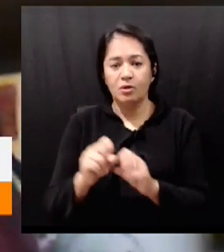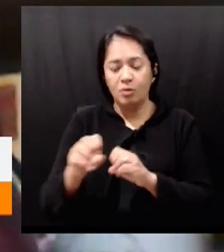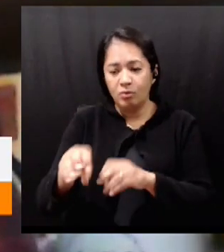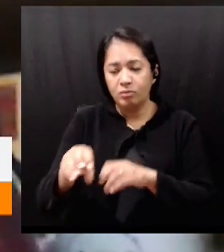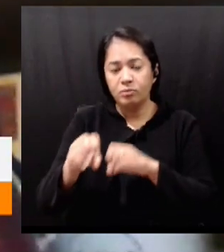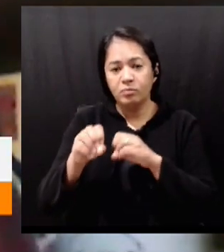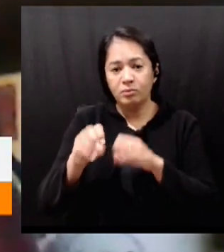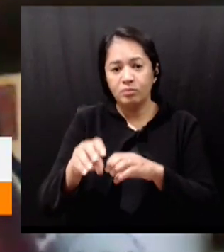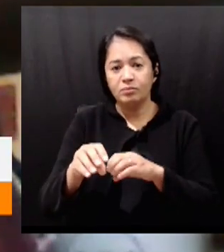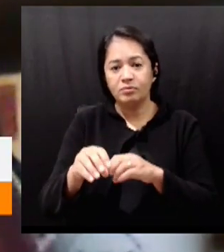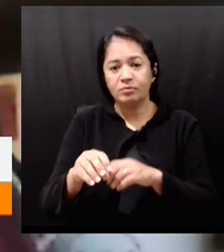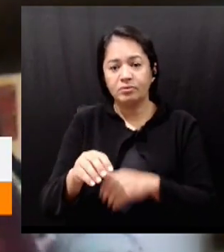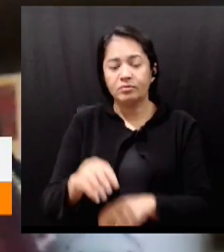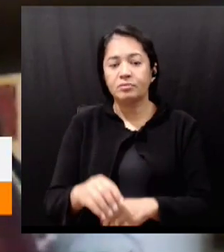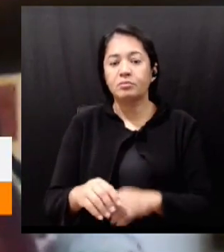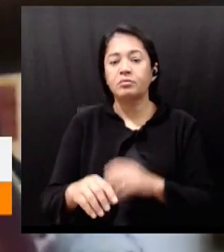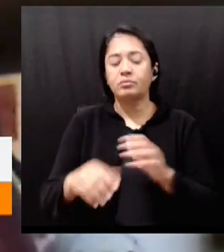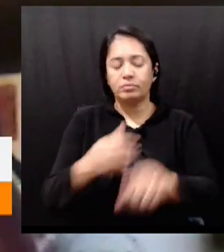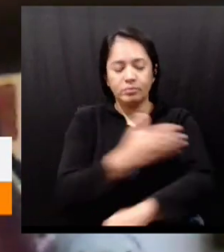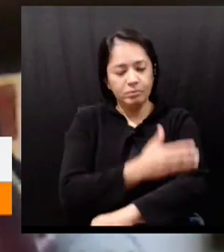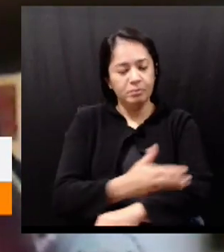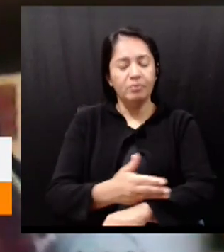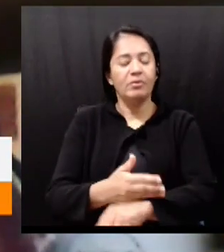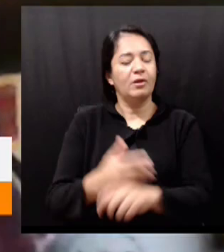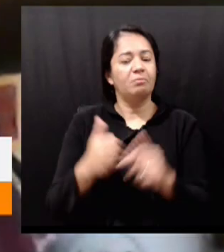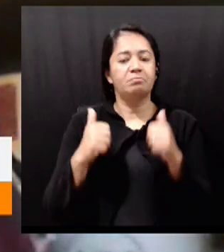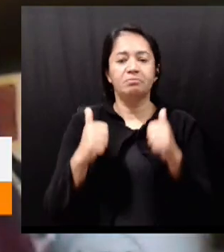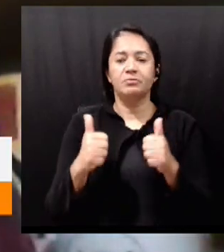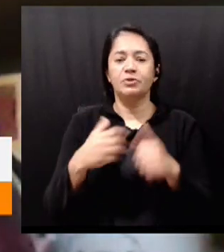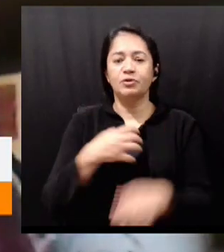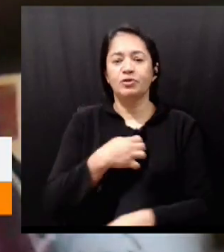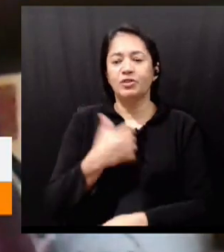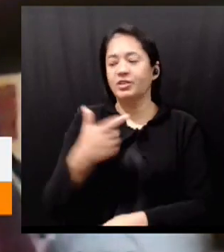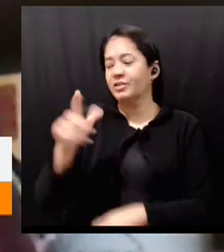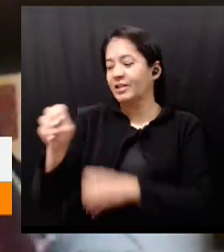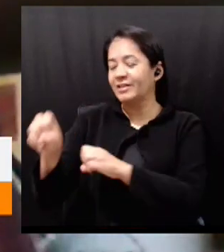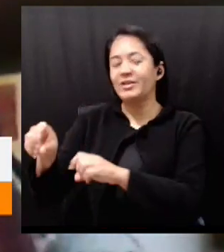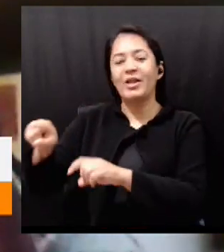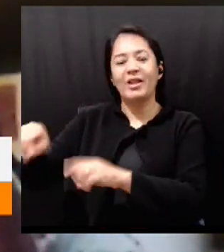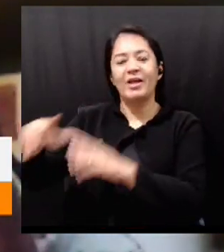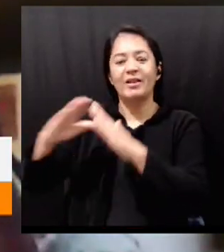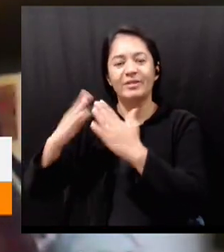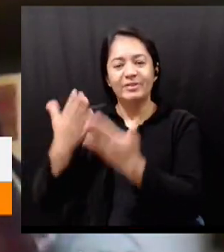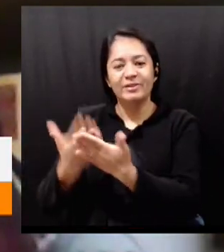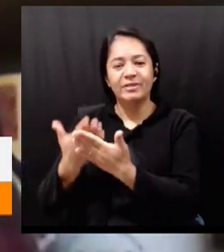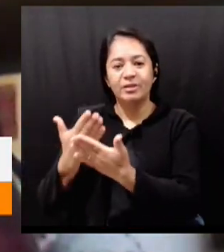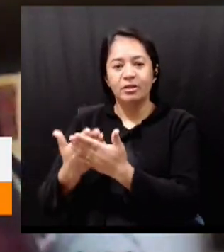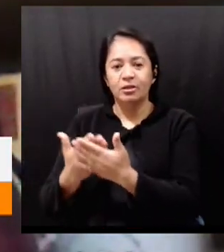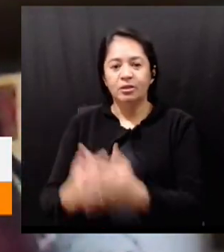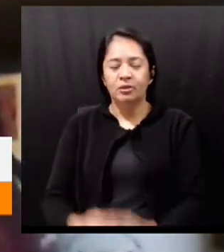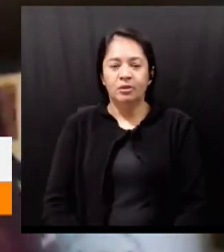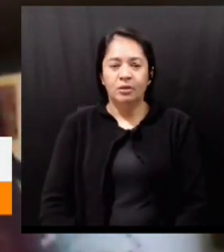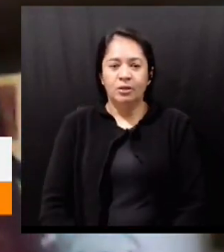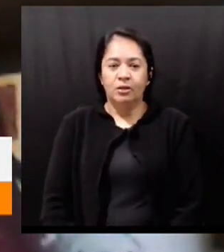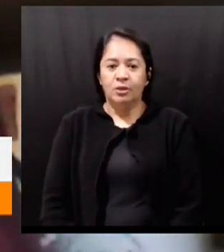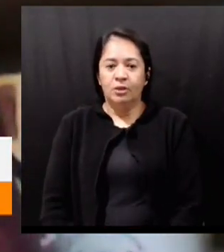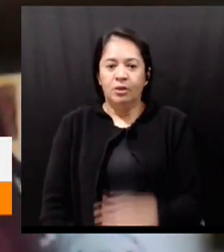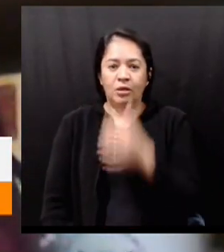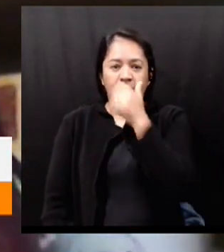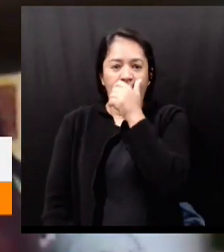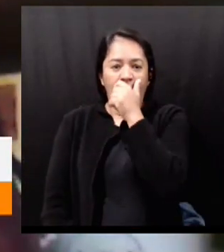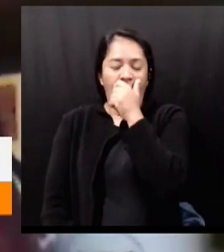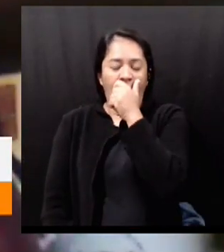e educar o seu filho da mesma maneira que ela instrui aquele na escola. Pois Então, é, é